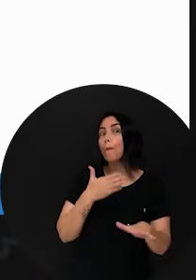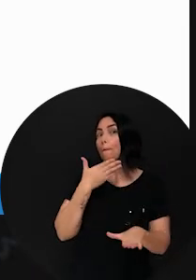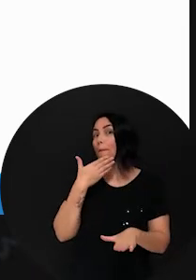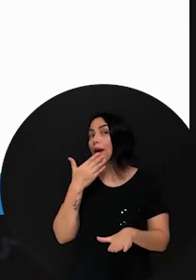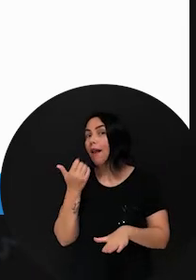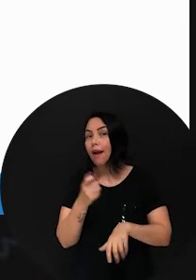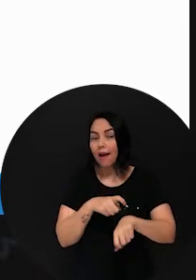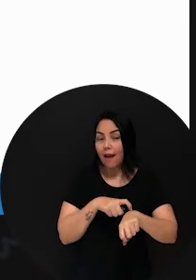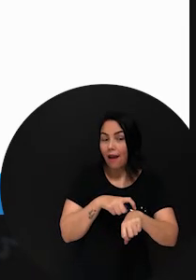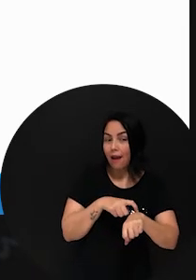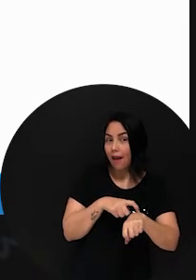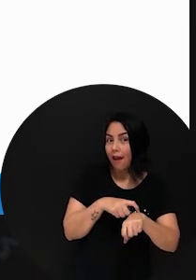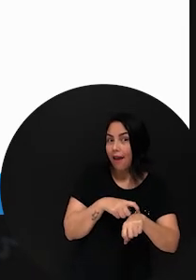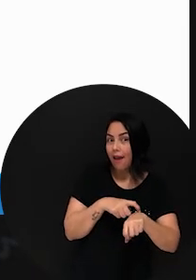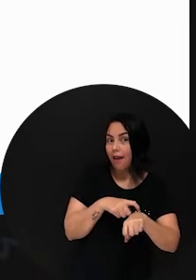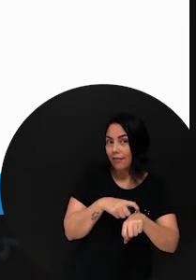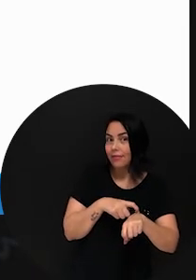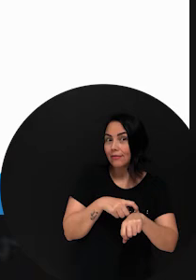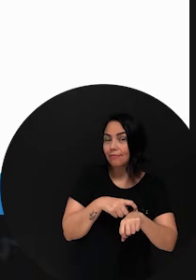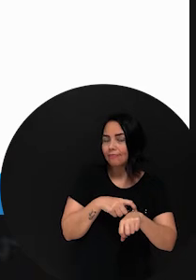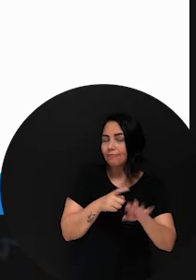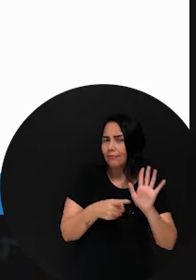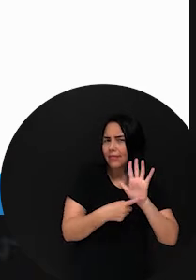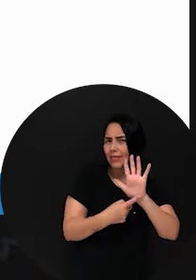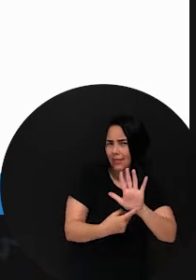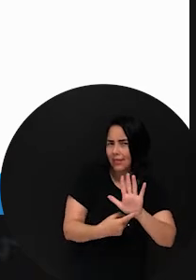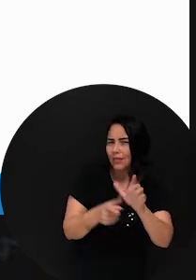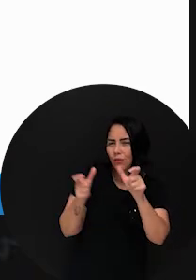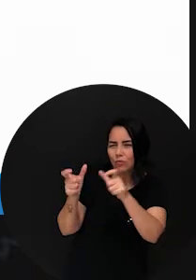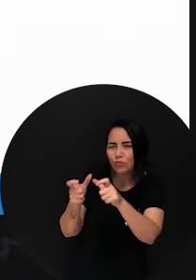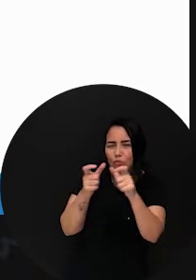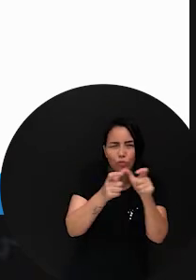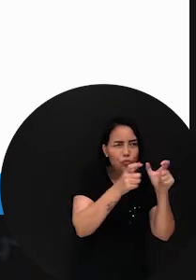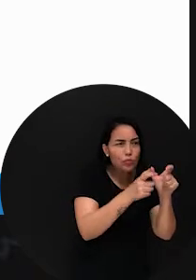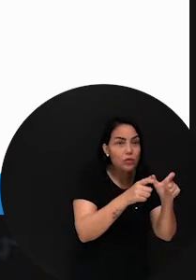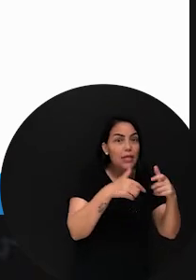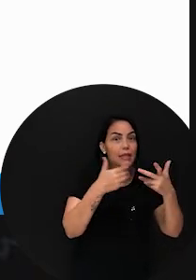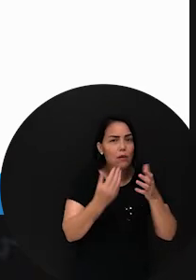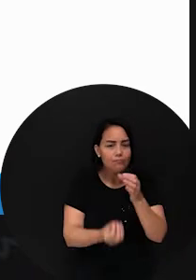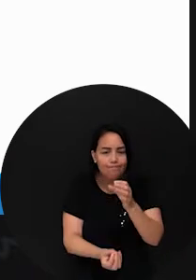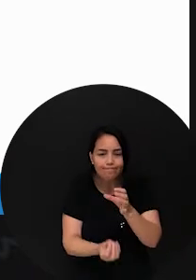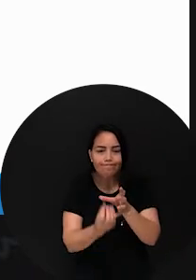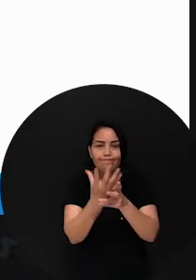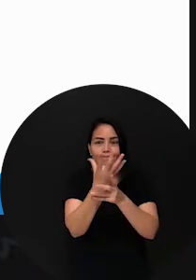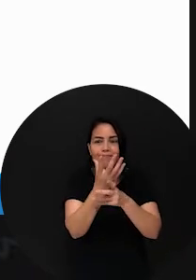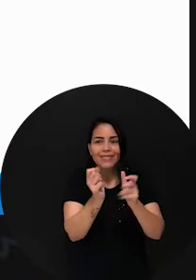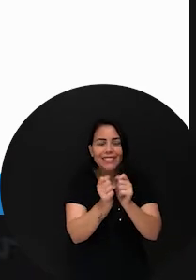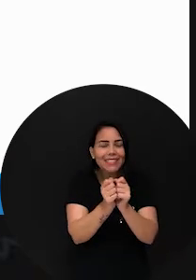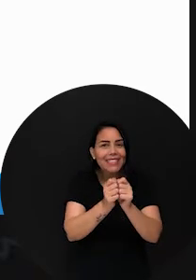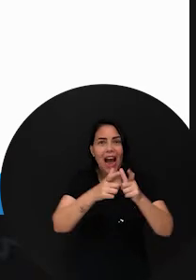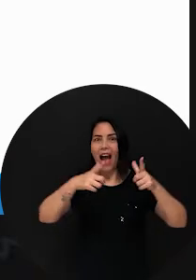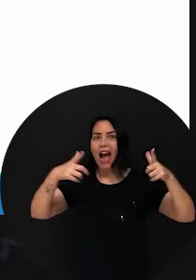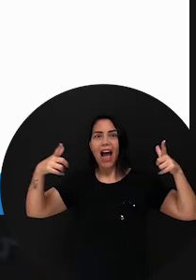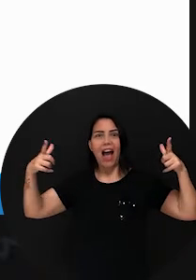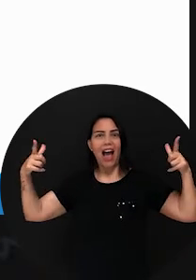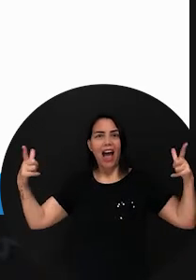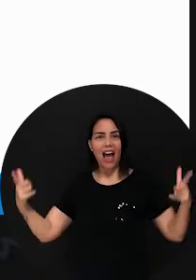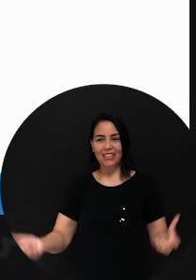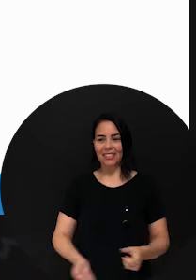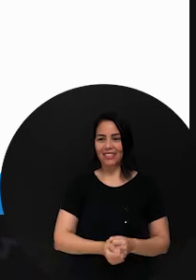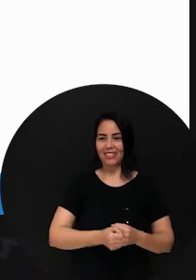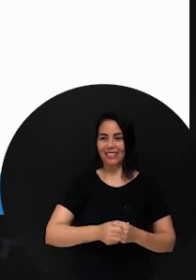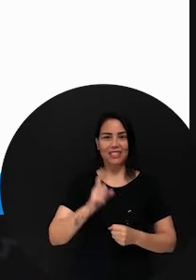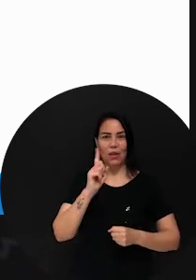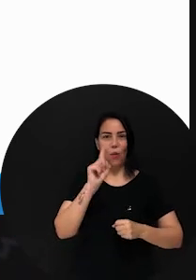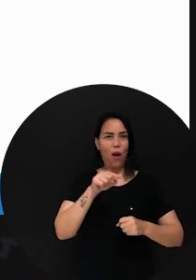apresentação e criar um espetáculo, tá? Então, esse espetáculo planejado para ser um espetáculo mesmo, então, né, não